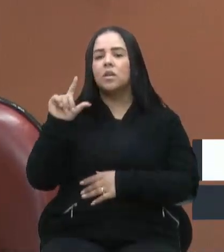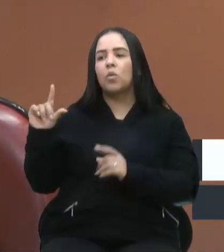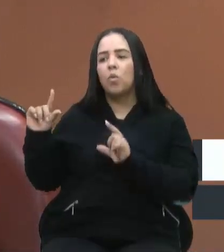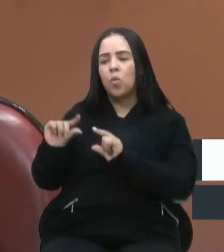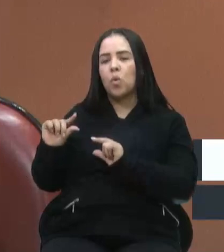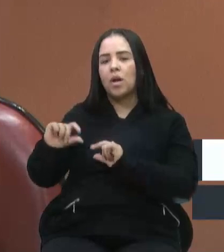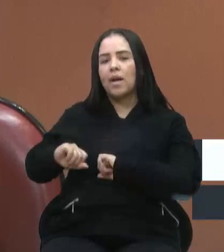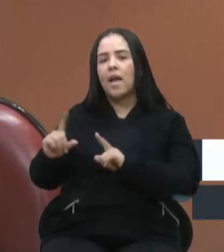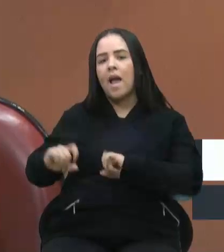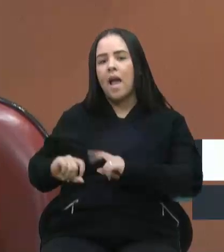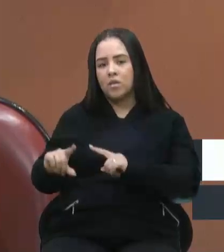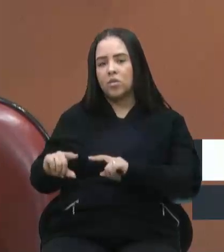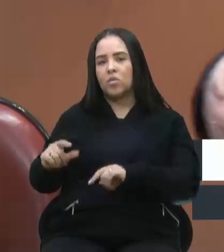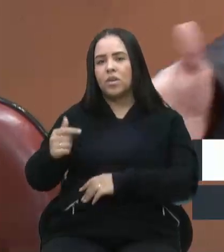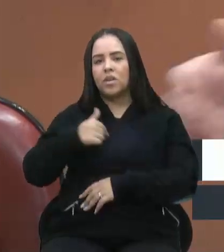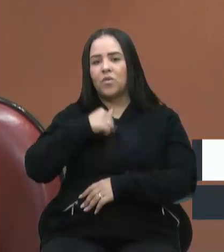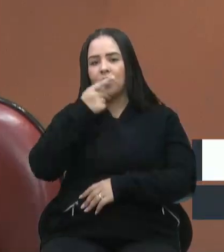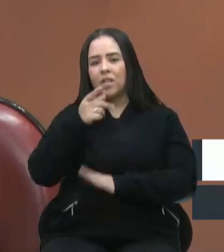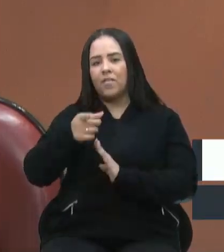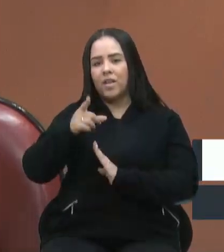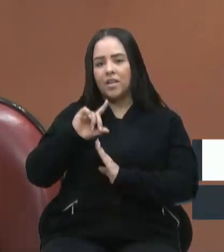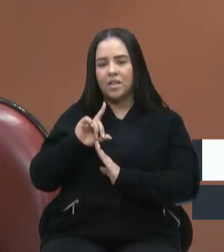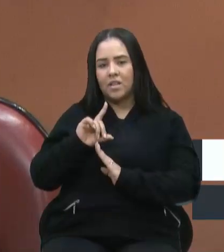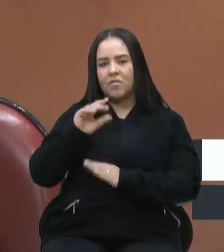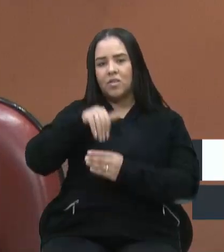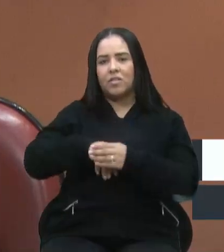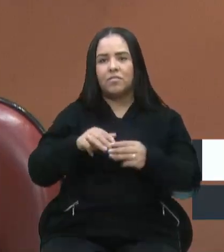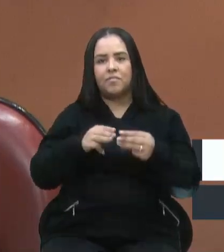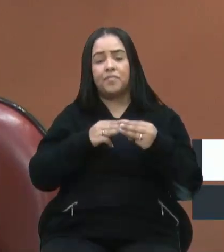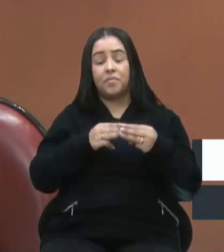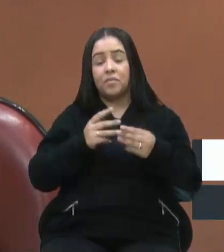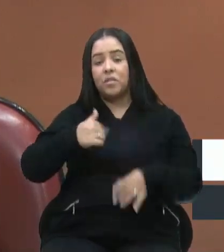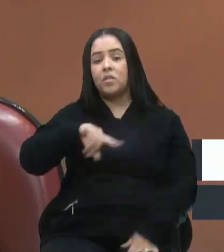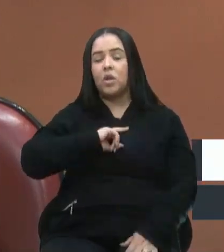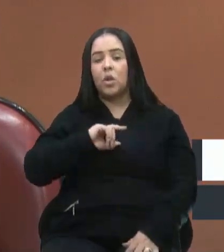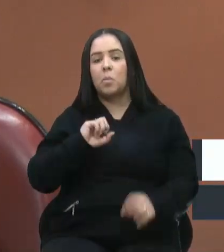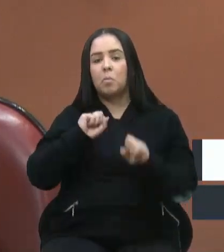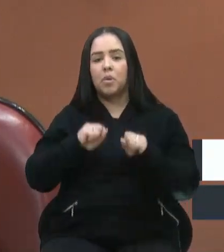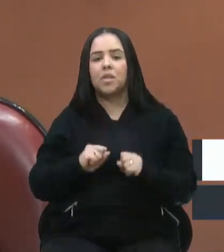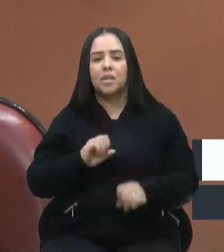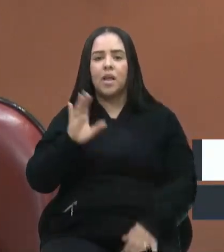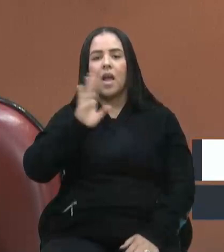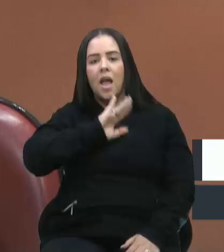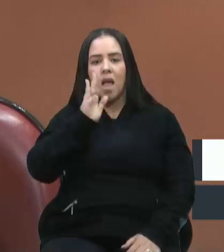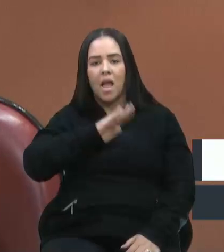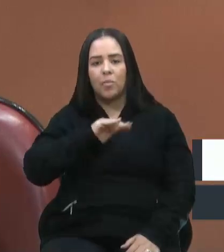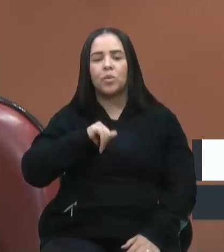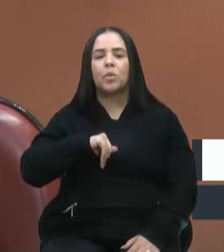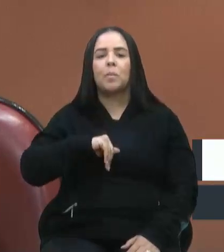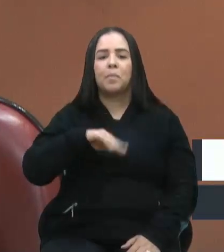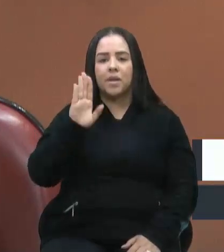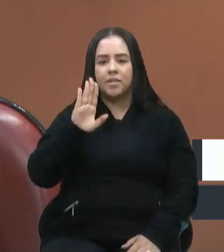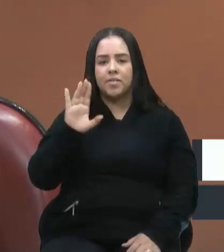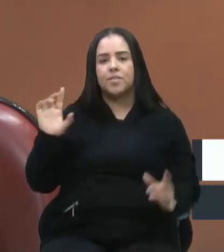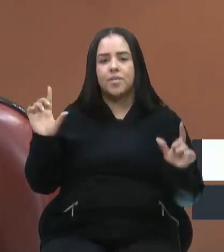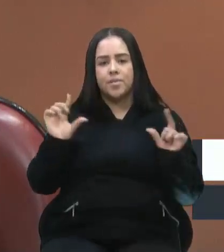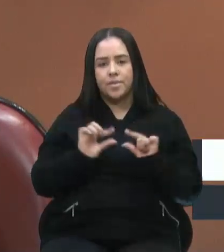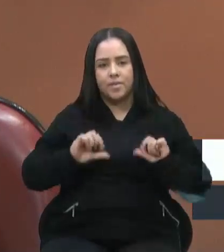eu agora há pouco, na votação da moção, aonde a gente pode agilizar, onde a gente pode